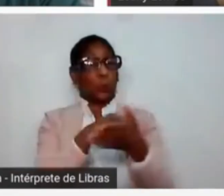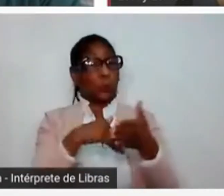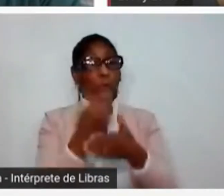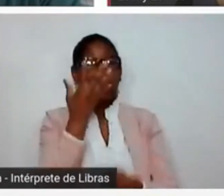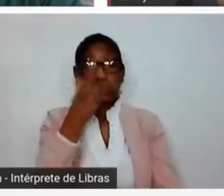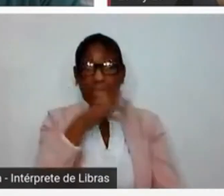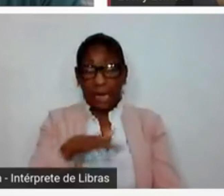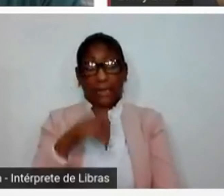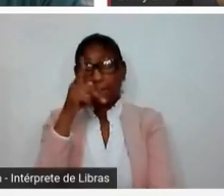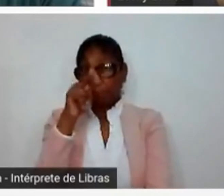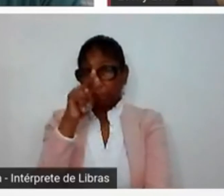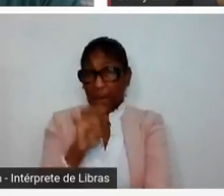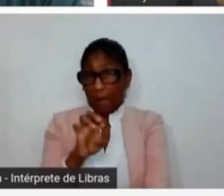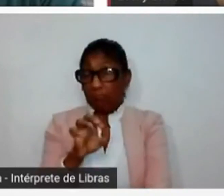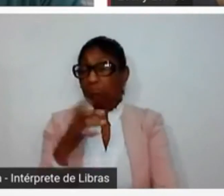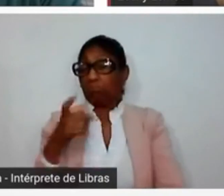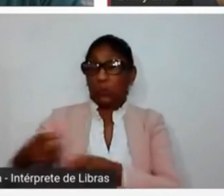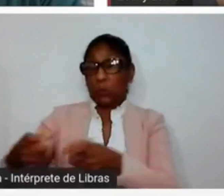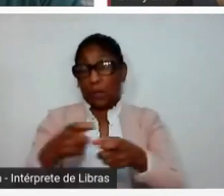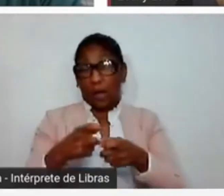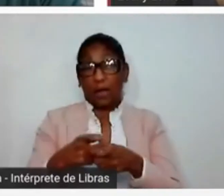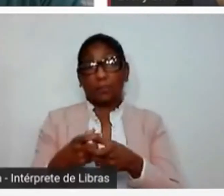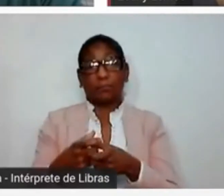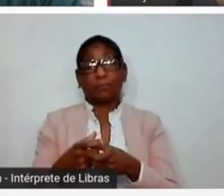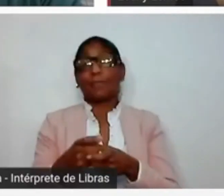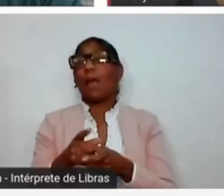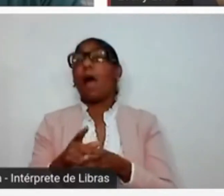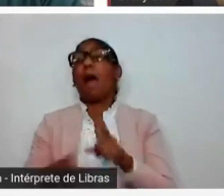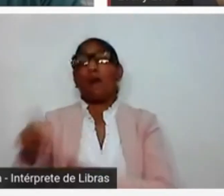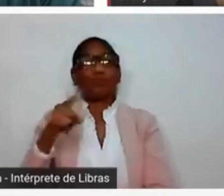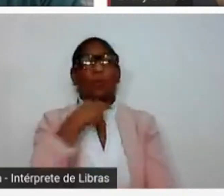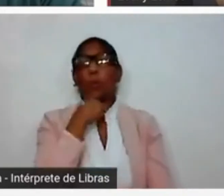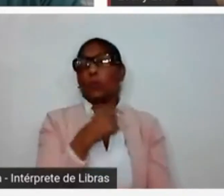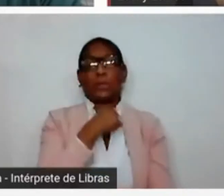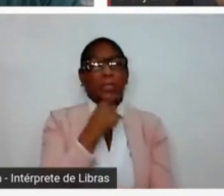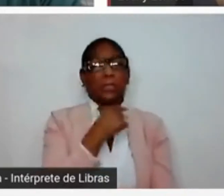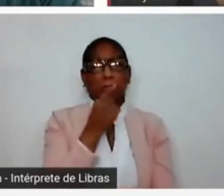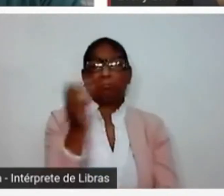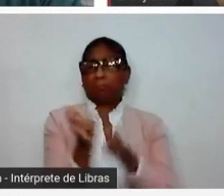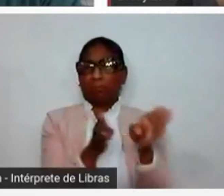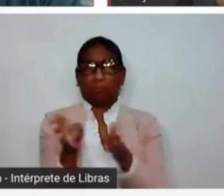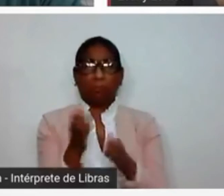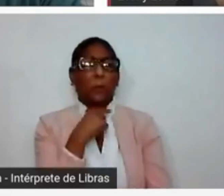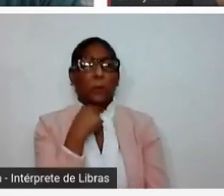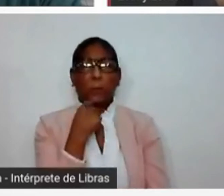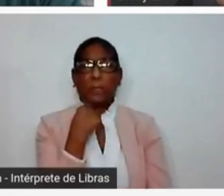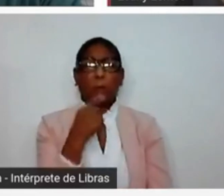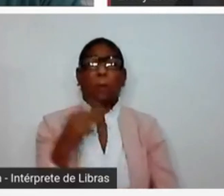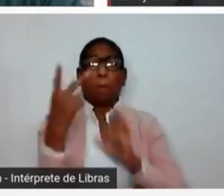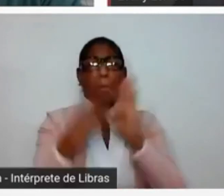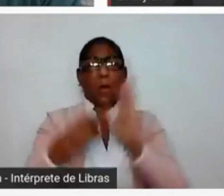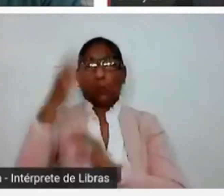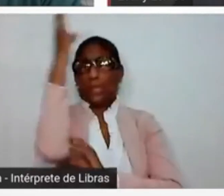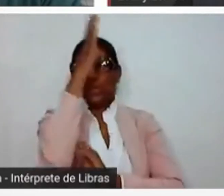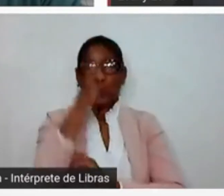idade pré-escolar nos municípios. Muitos municípios não conseguiram atender a essa determinação do Plano Nacional de